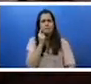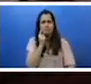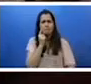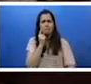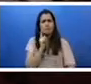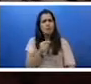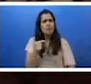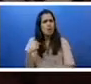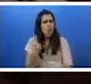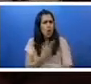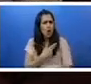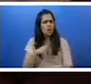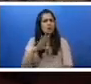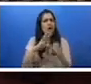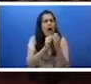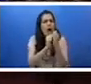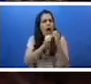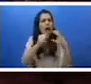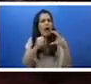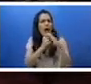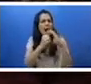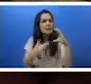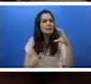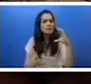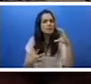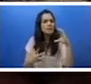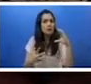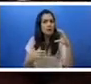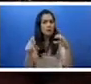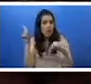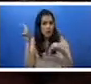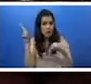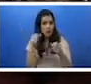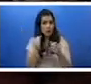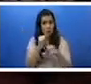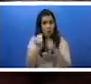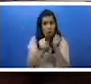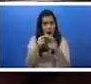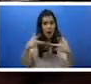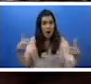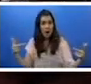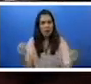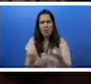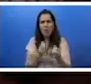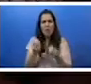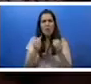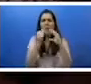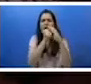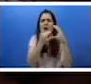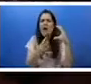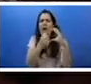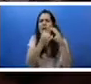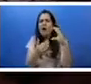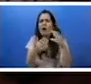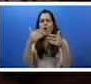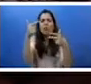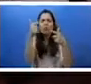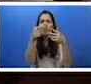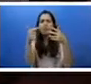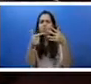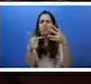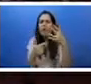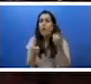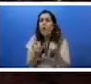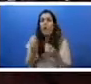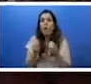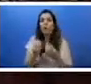podemos classificar estes meios de transportes? Será que a gente pode classificar? Ontem a professora Marina deu um resuminho, mas hoje nós